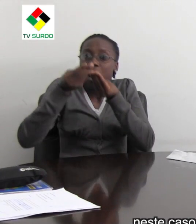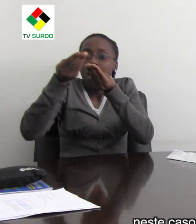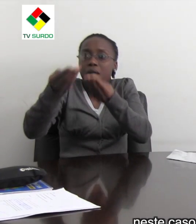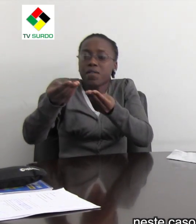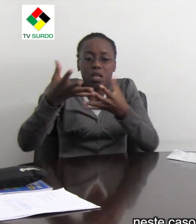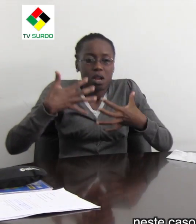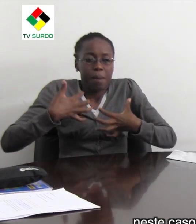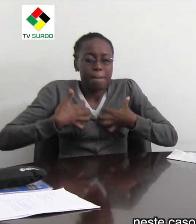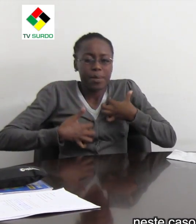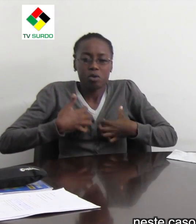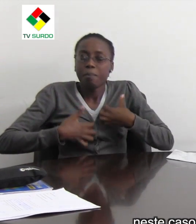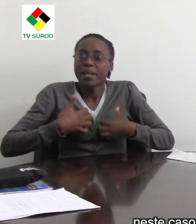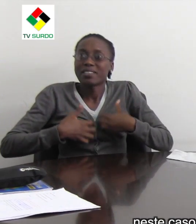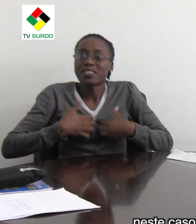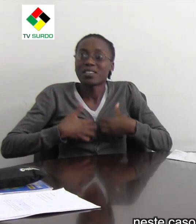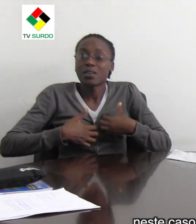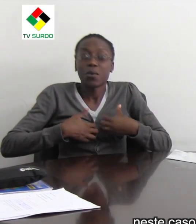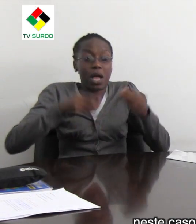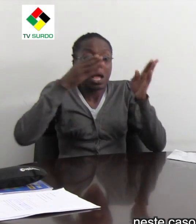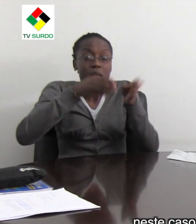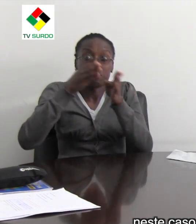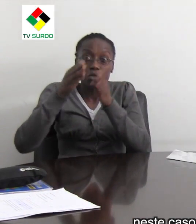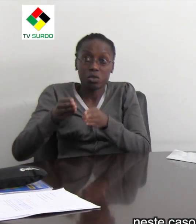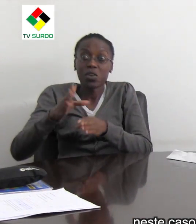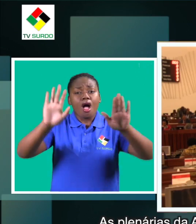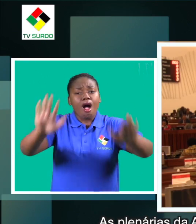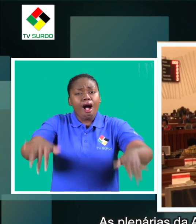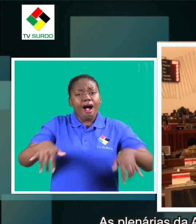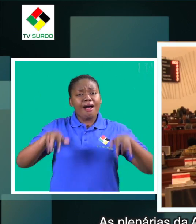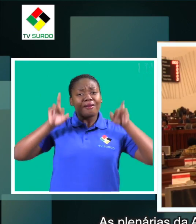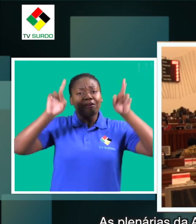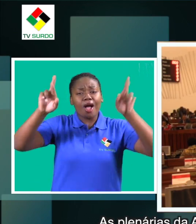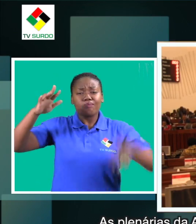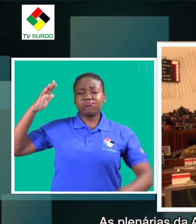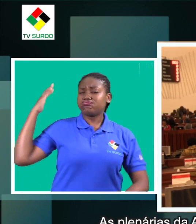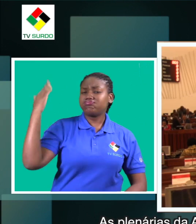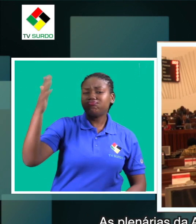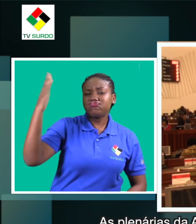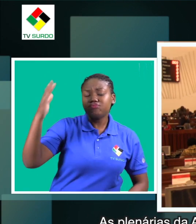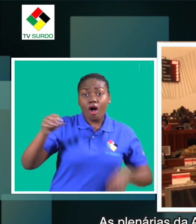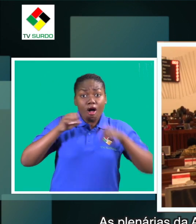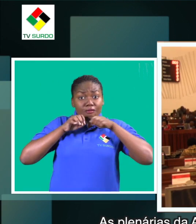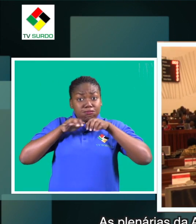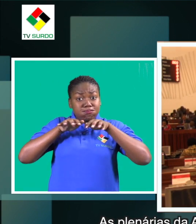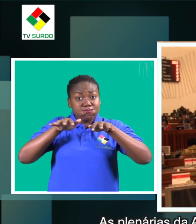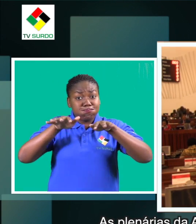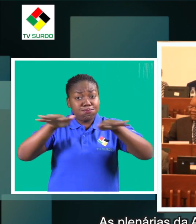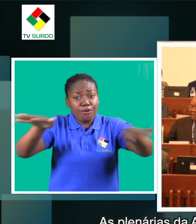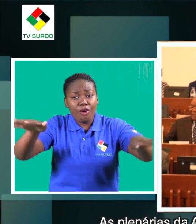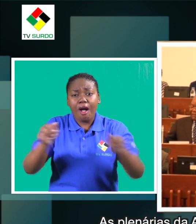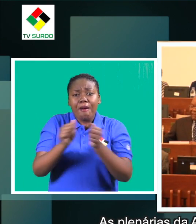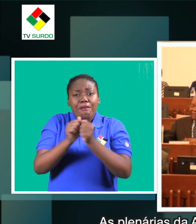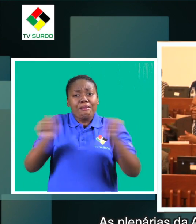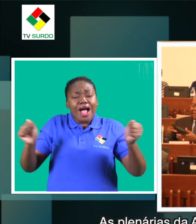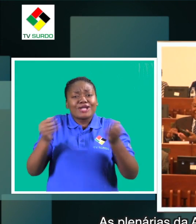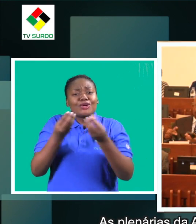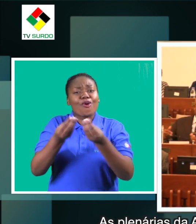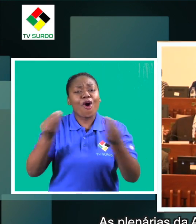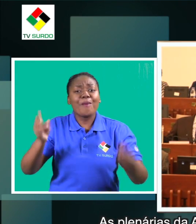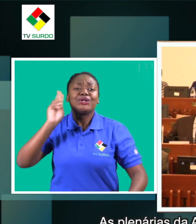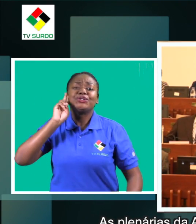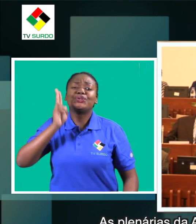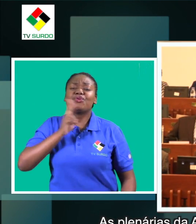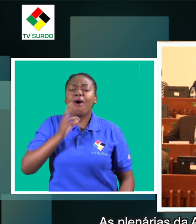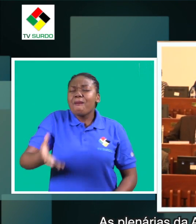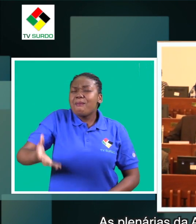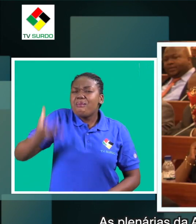caso, aquele direito é a presidência da Assembleia da República. As plenárias da Assembleia da República são públicas. Questionada sobre como